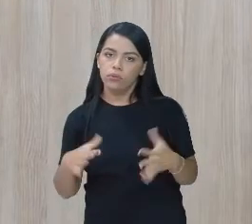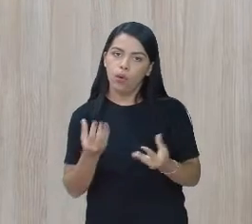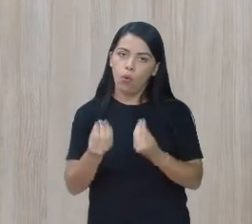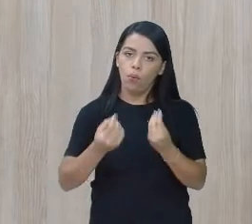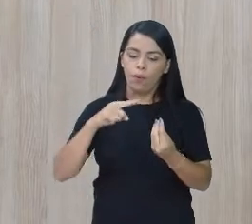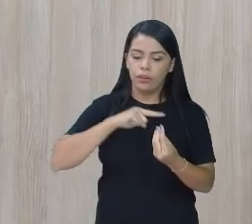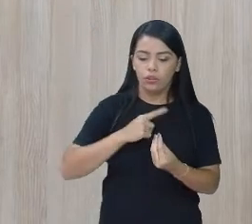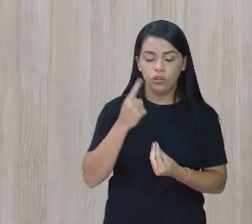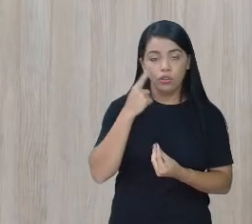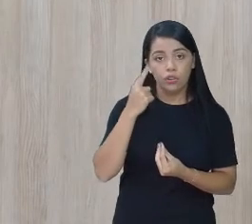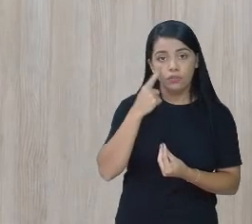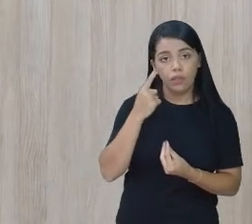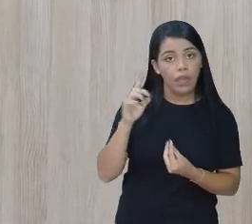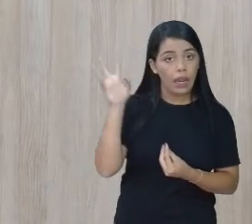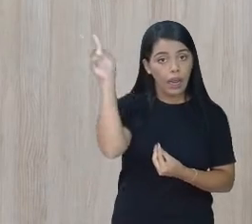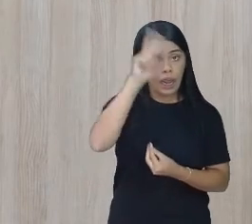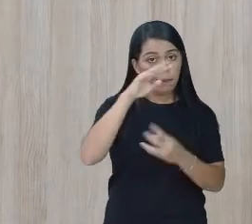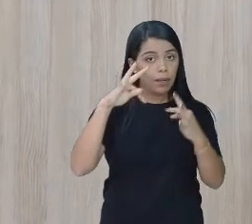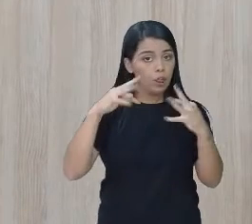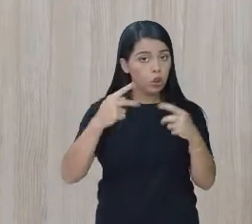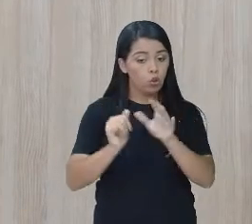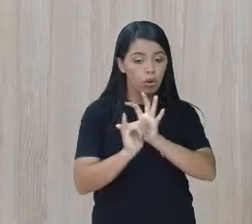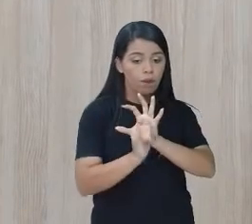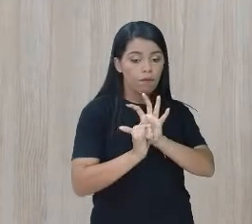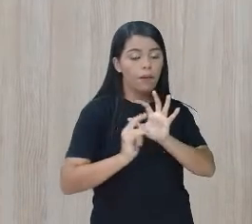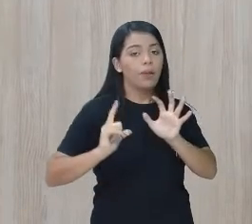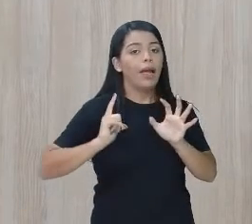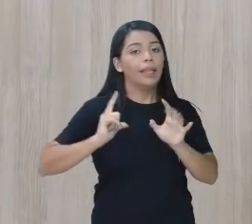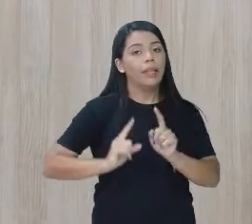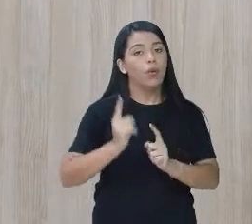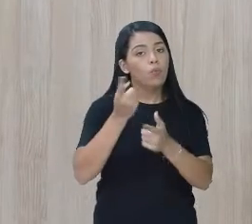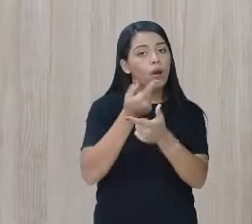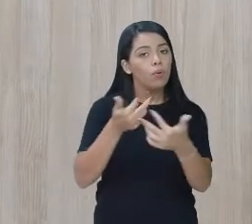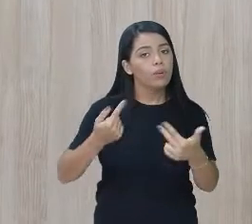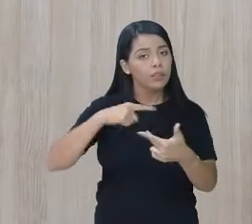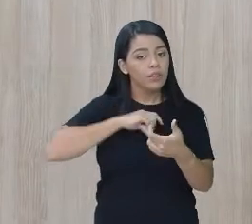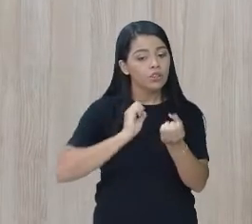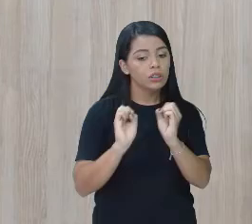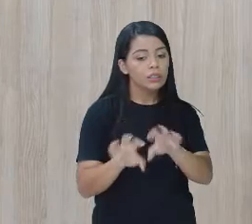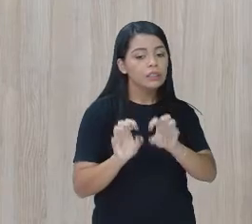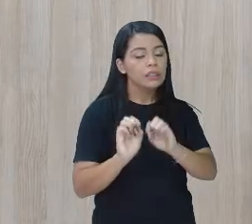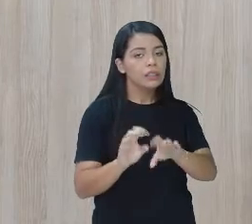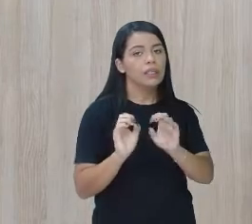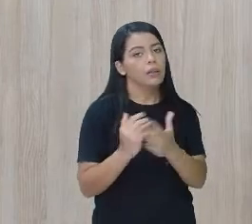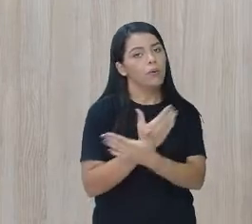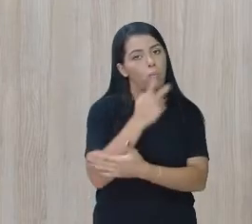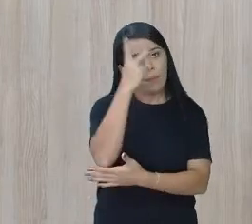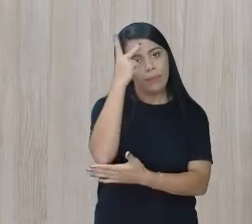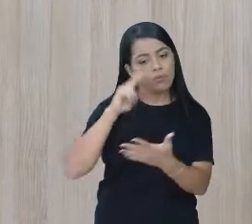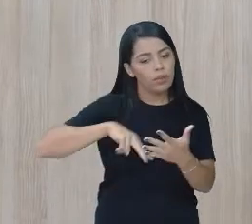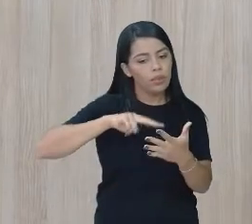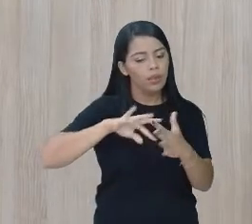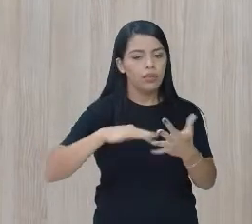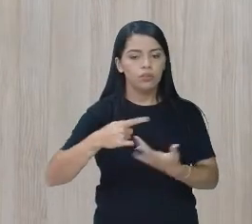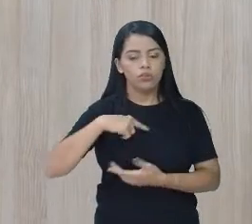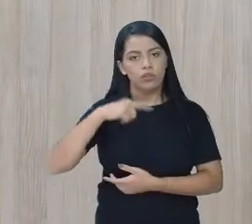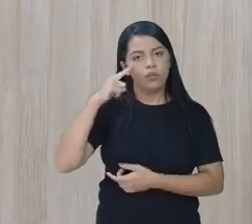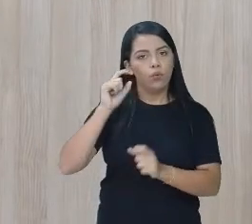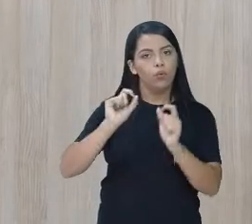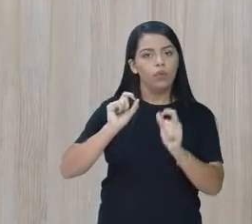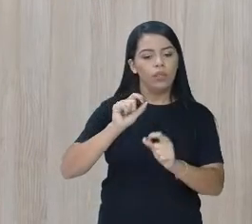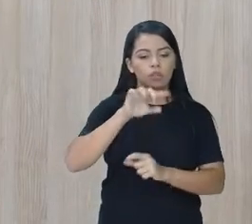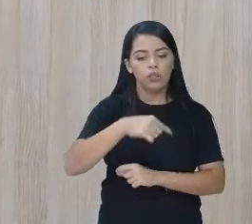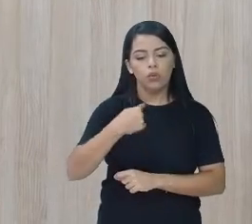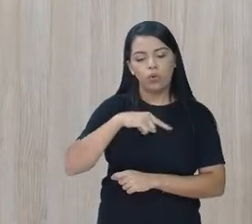em específica. Lembra que toda fábula tem alguma coisa a ser ensinada, né, para alguém. Então, a gente vai ler e ver o que é que a gente pode tirar